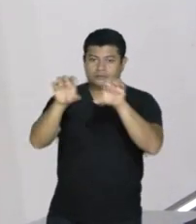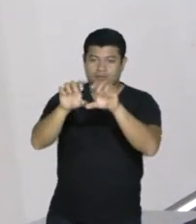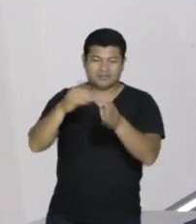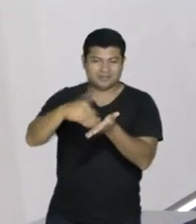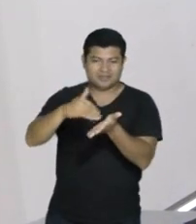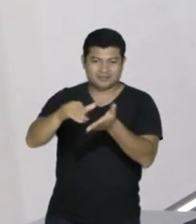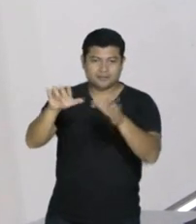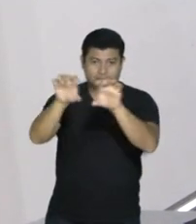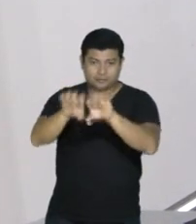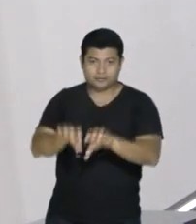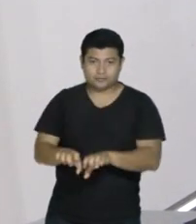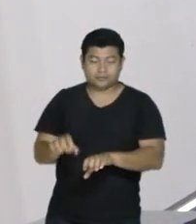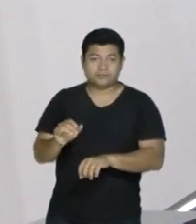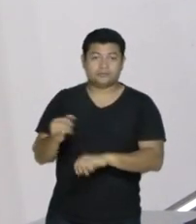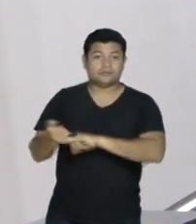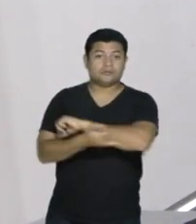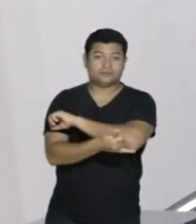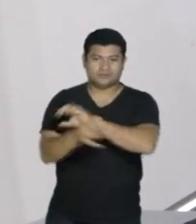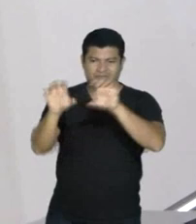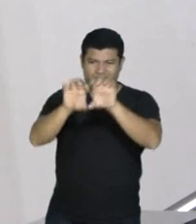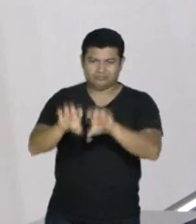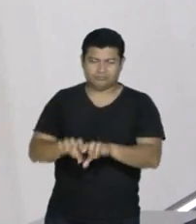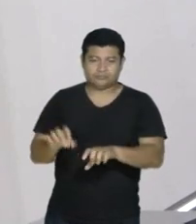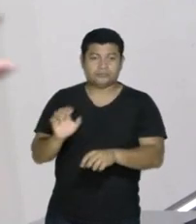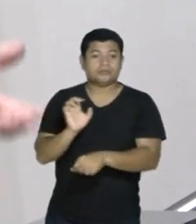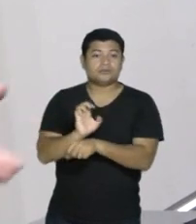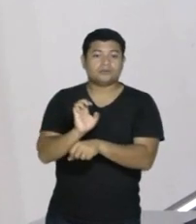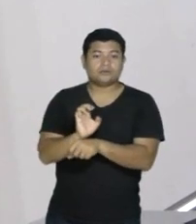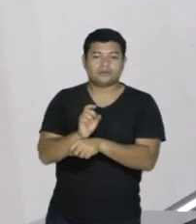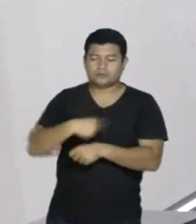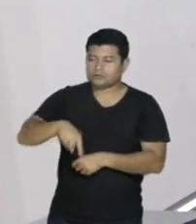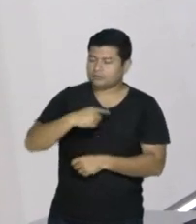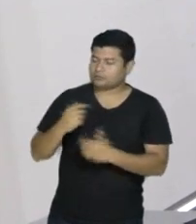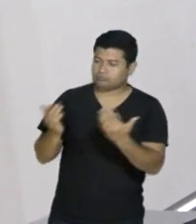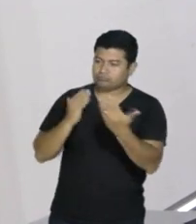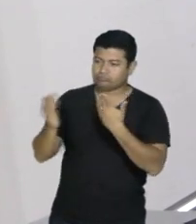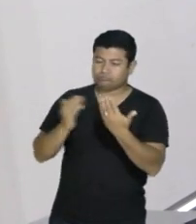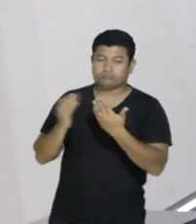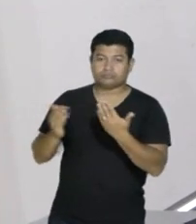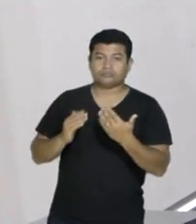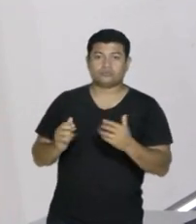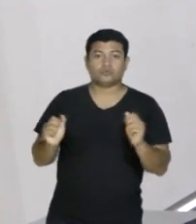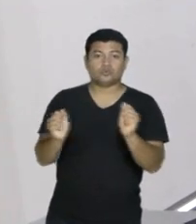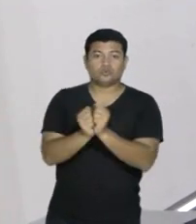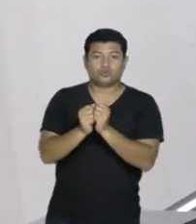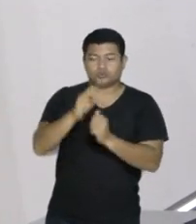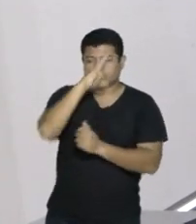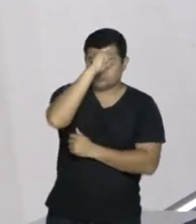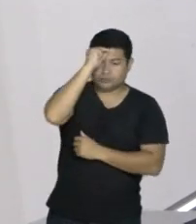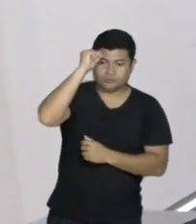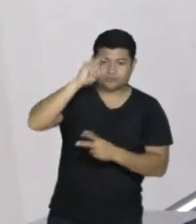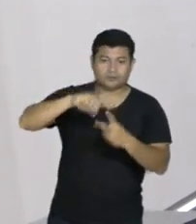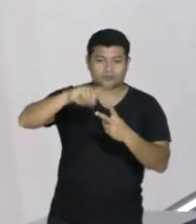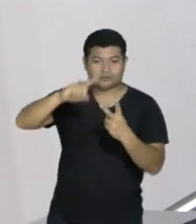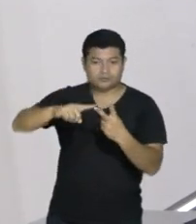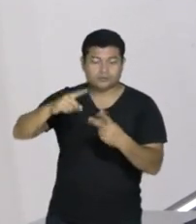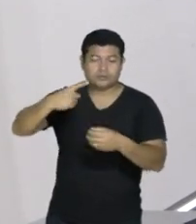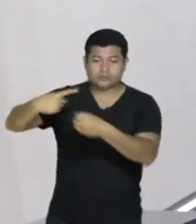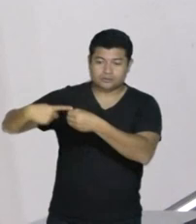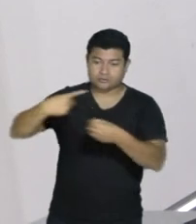a prefeita de Itapema Nilza Simas com prefeito Porto Belo com as duas Defesa Civil daquelas cidades